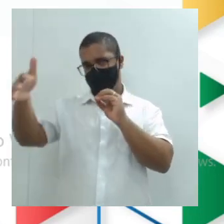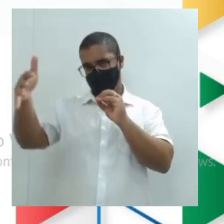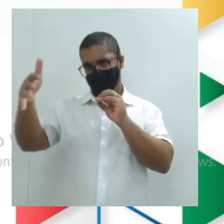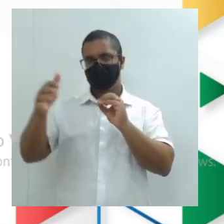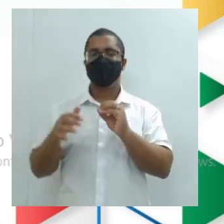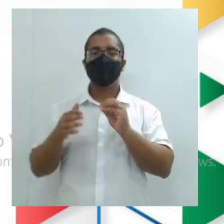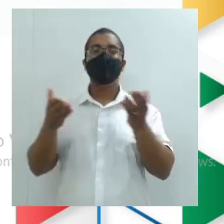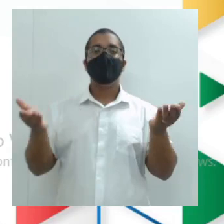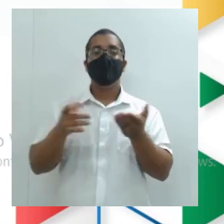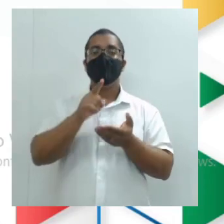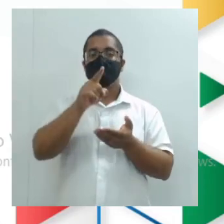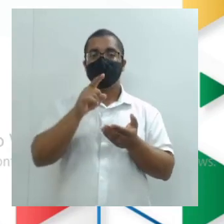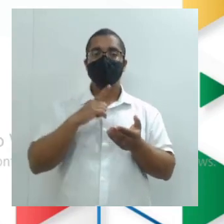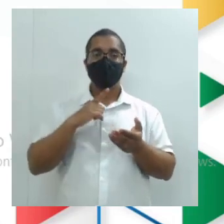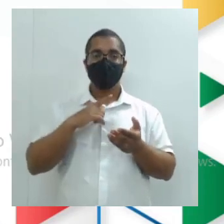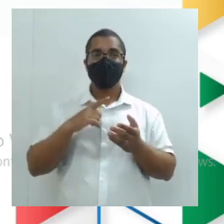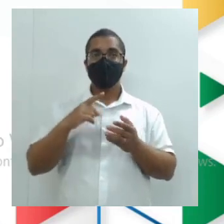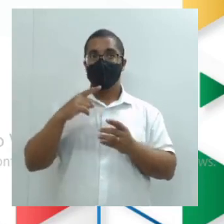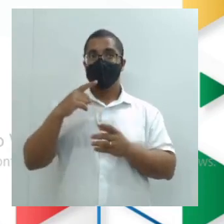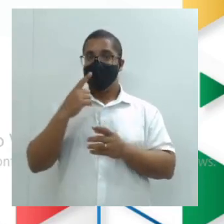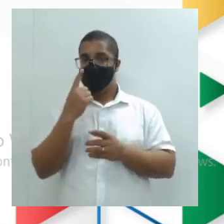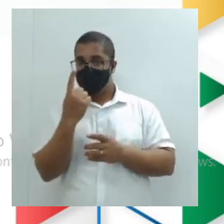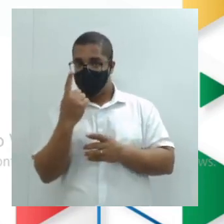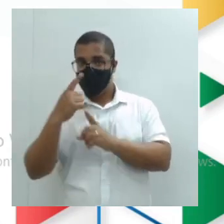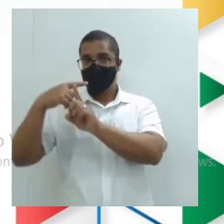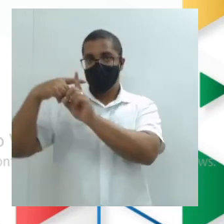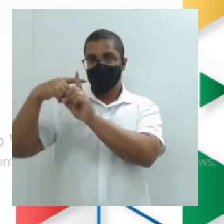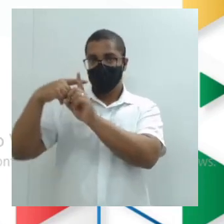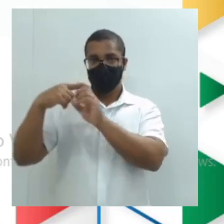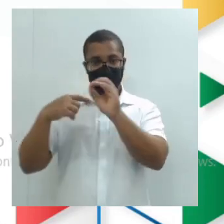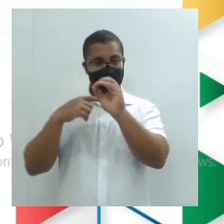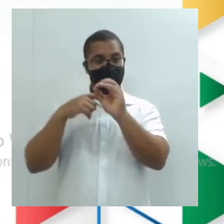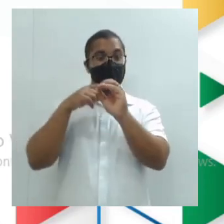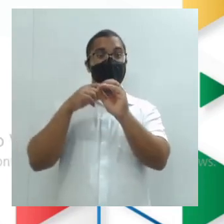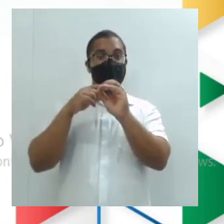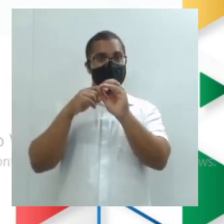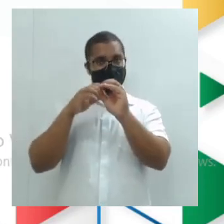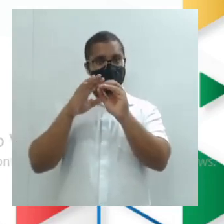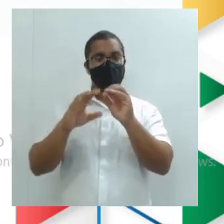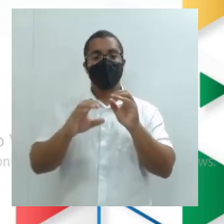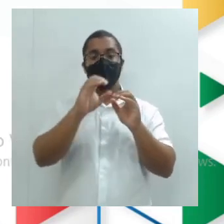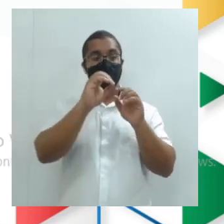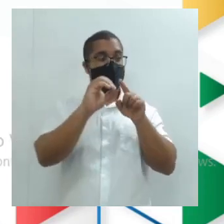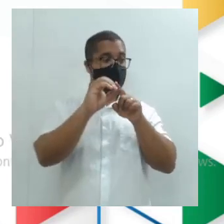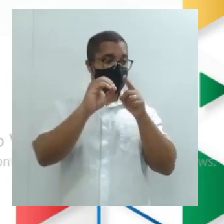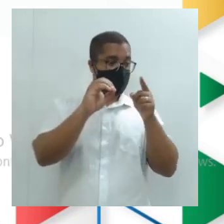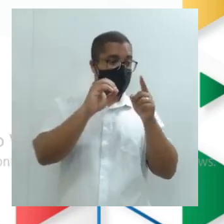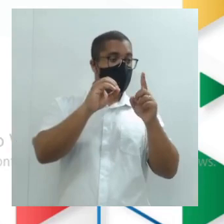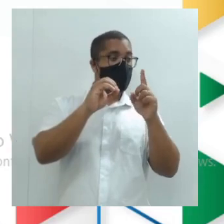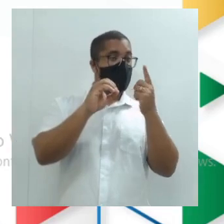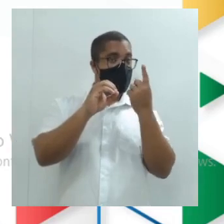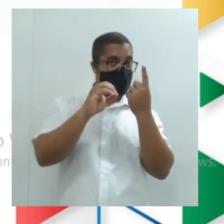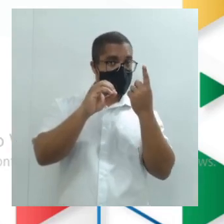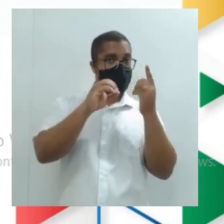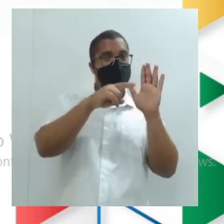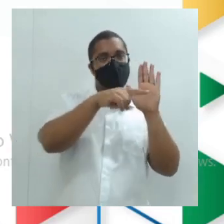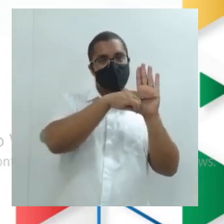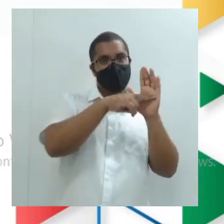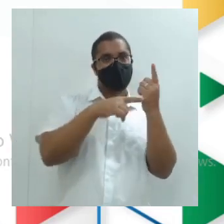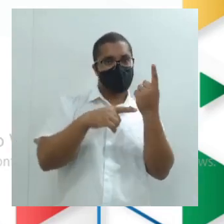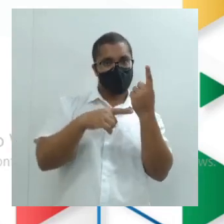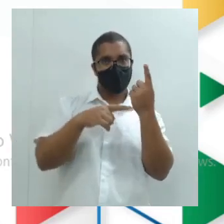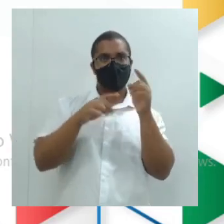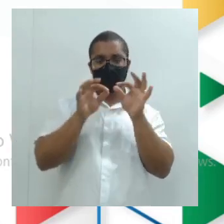que existe um 1 positivo, assim como existe um 1 negativo também. As distâncias entre eles, ou seja, a escala é